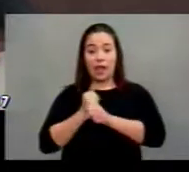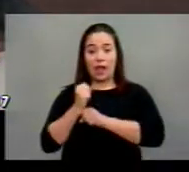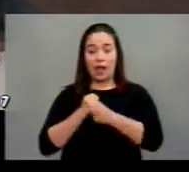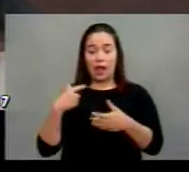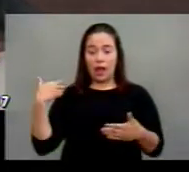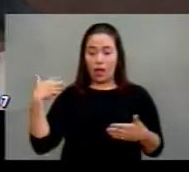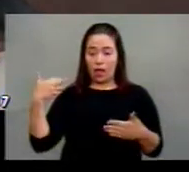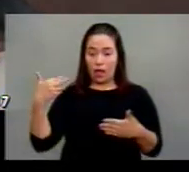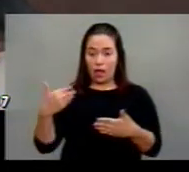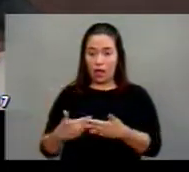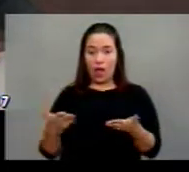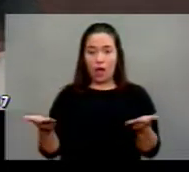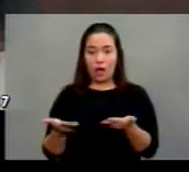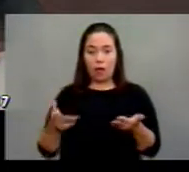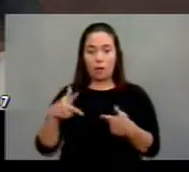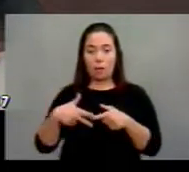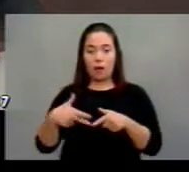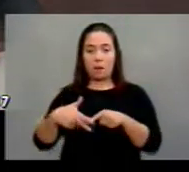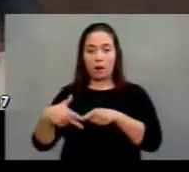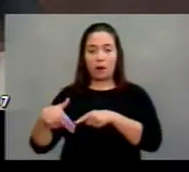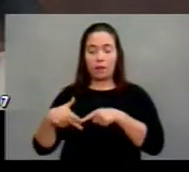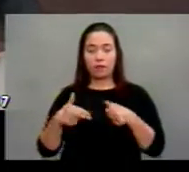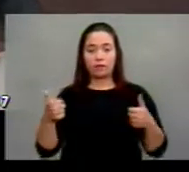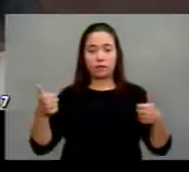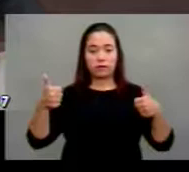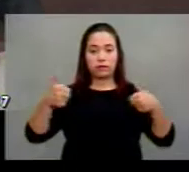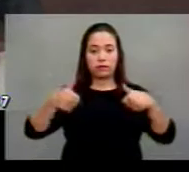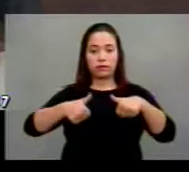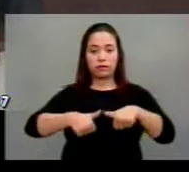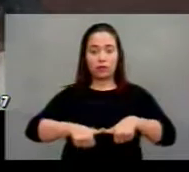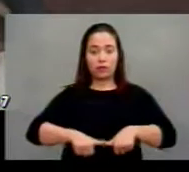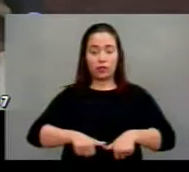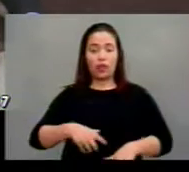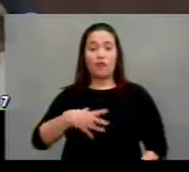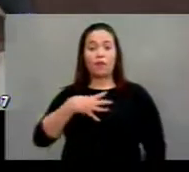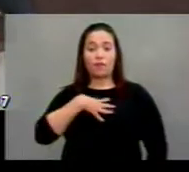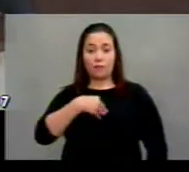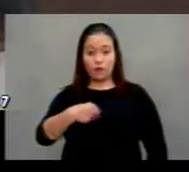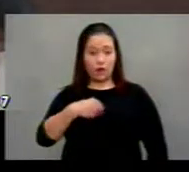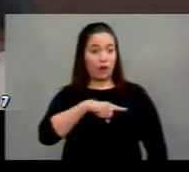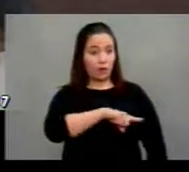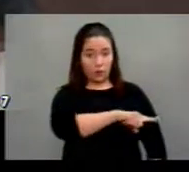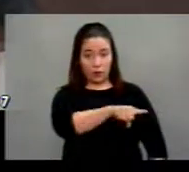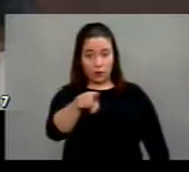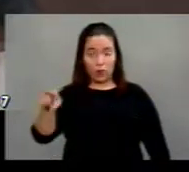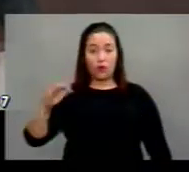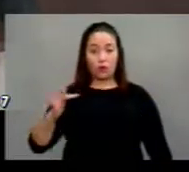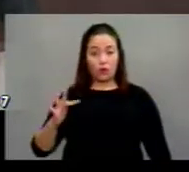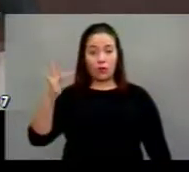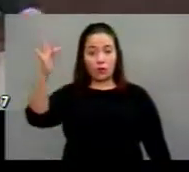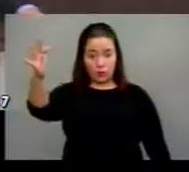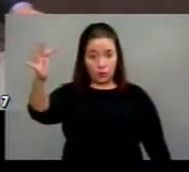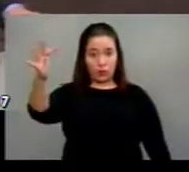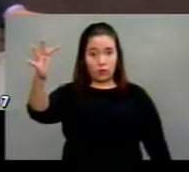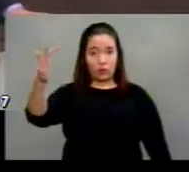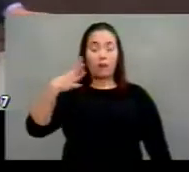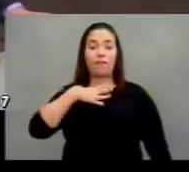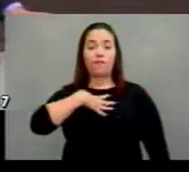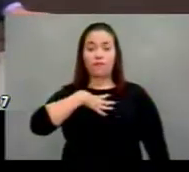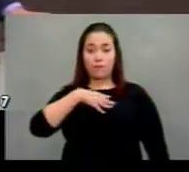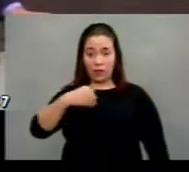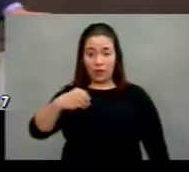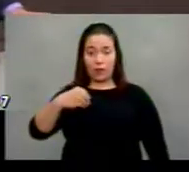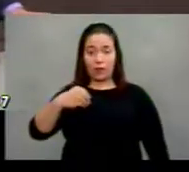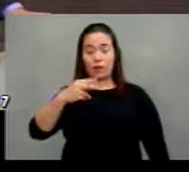estamos voltando. Os filhos de muitos dos senhores aqui, ou os